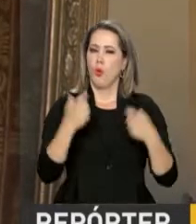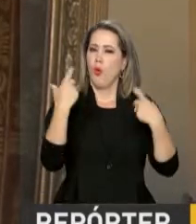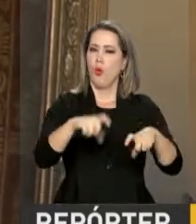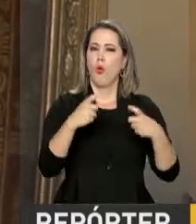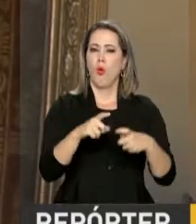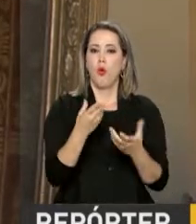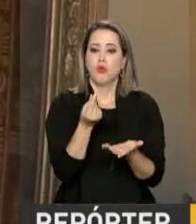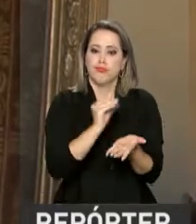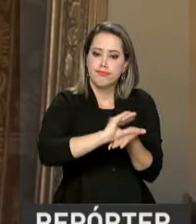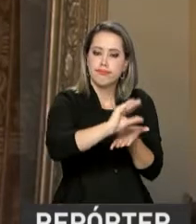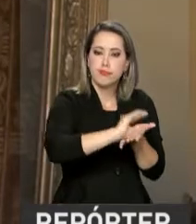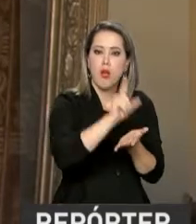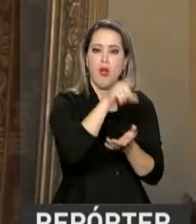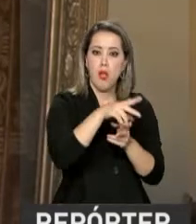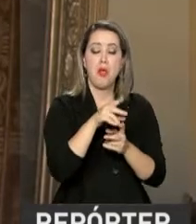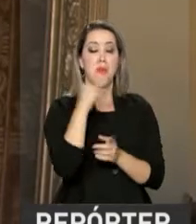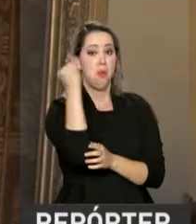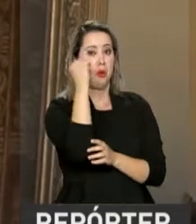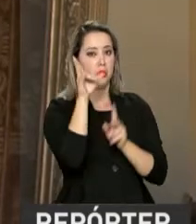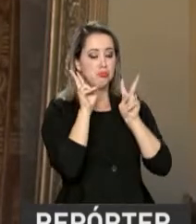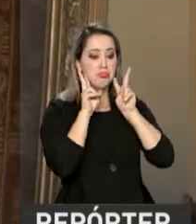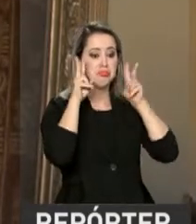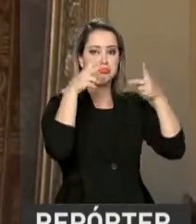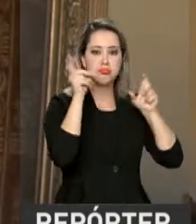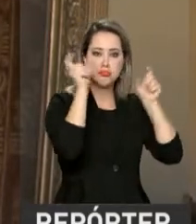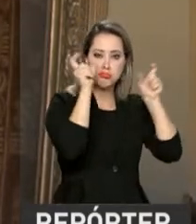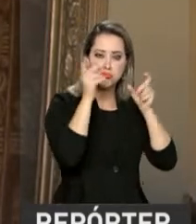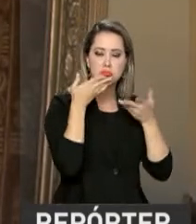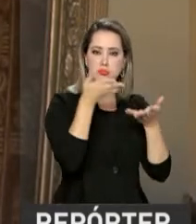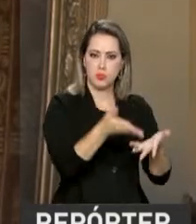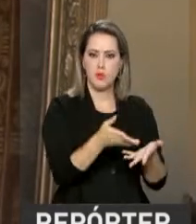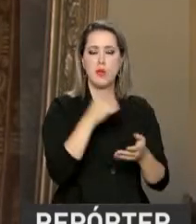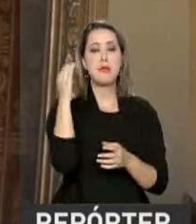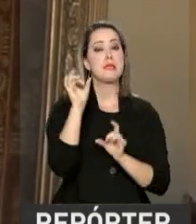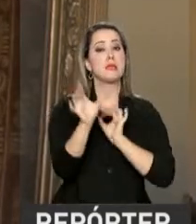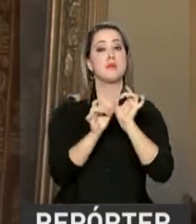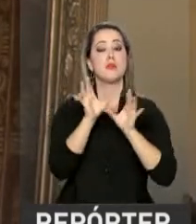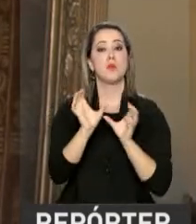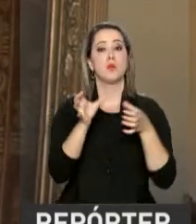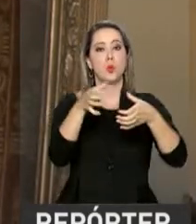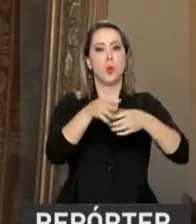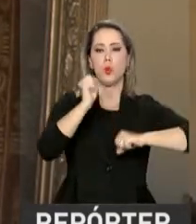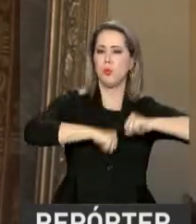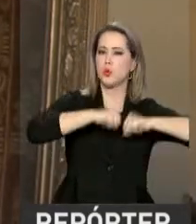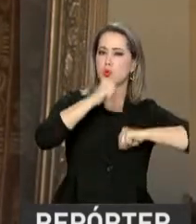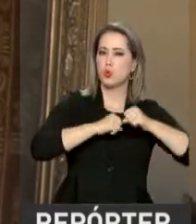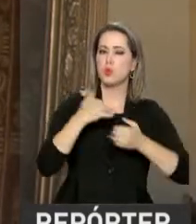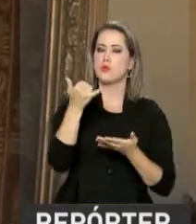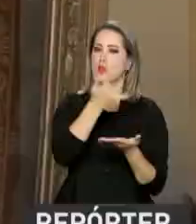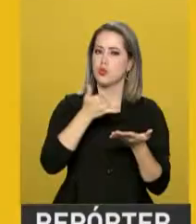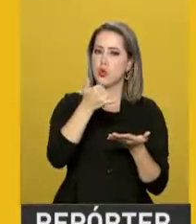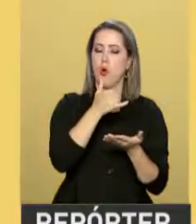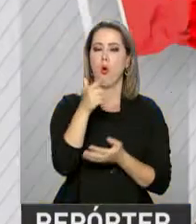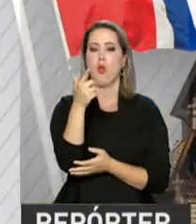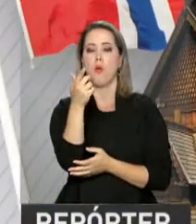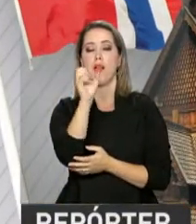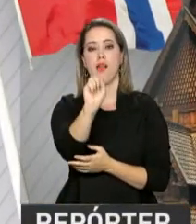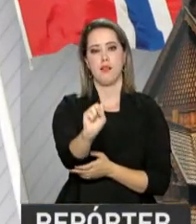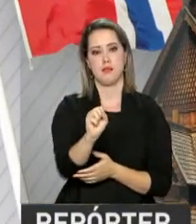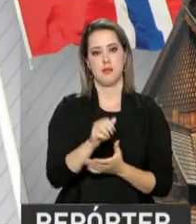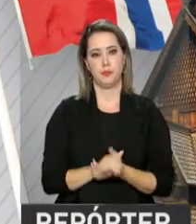investimentos no brasil é muito atrativo para as empresas norueguesas especialmente no setor de indústria de óleo e gás entre